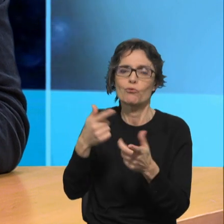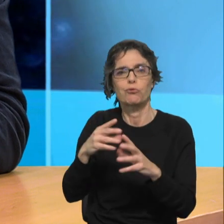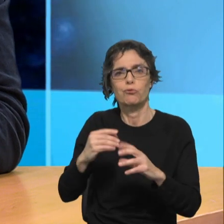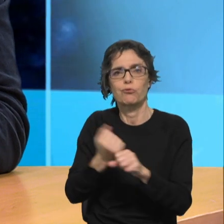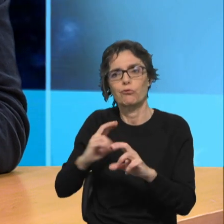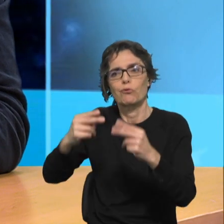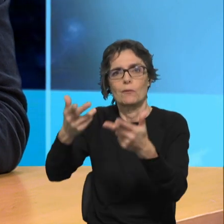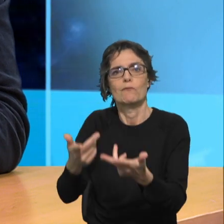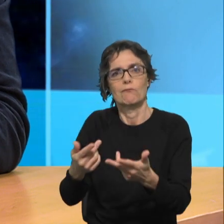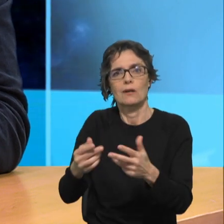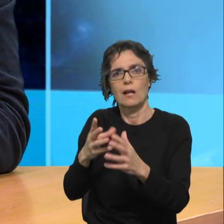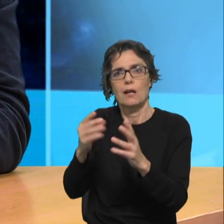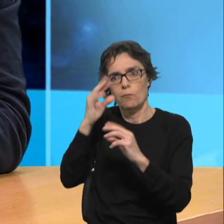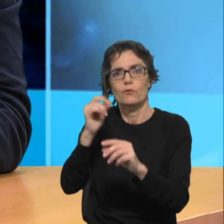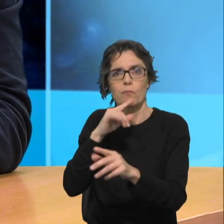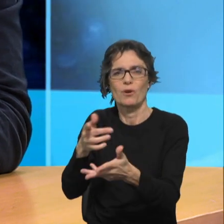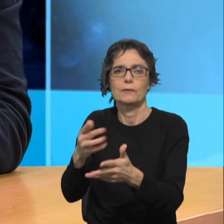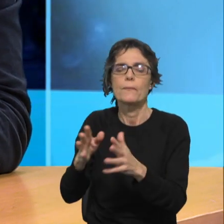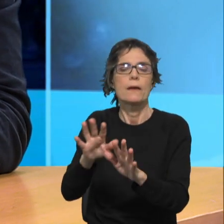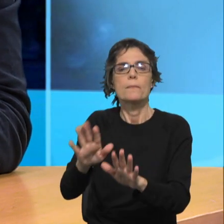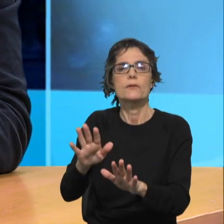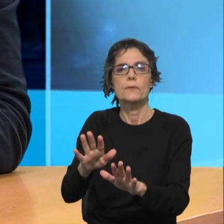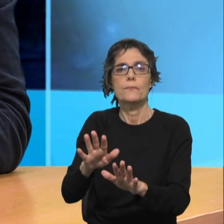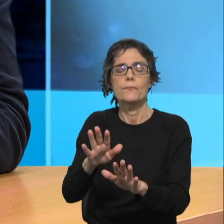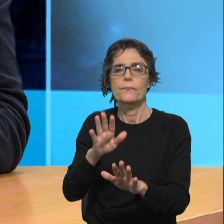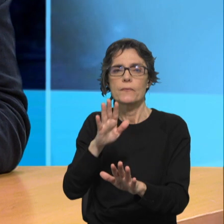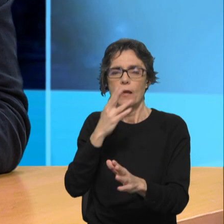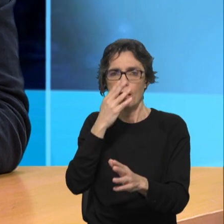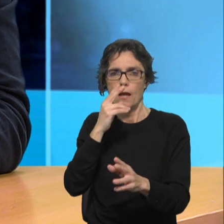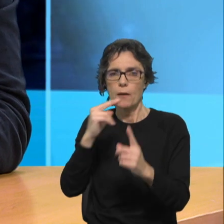profissão é assim tão boa como